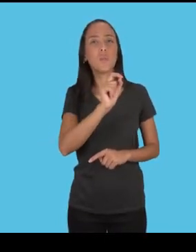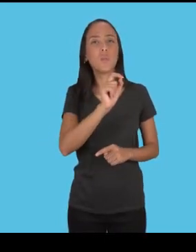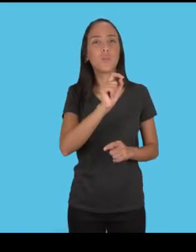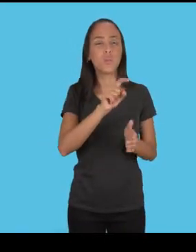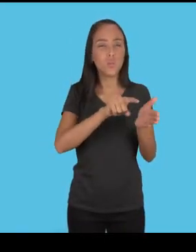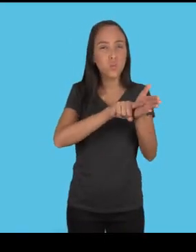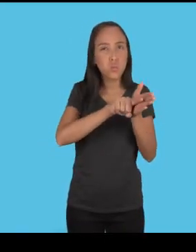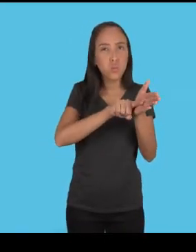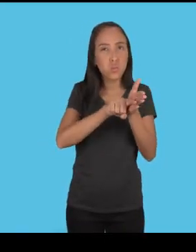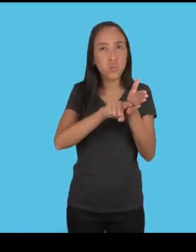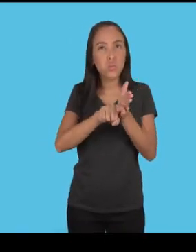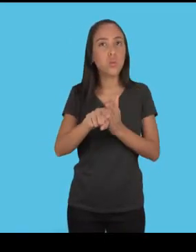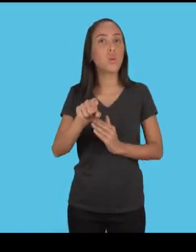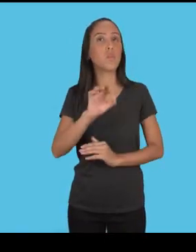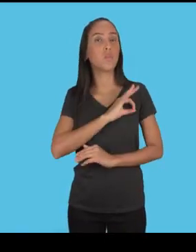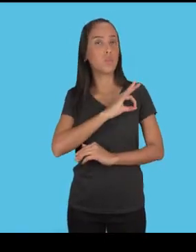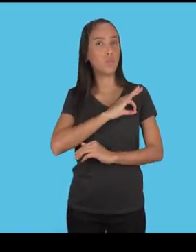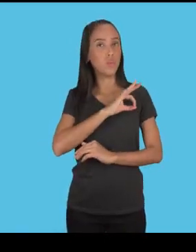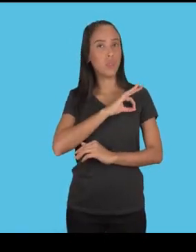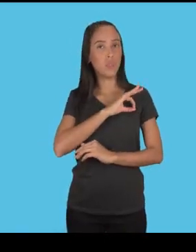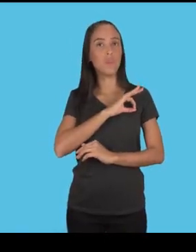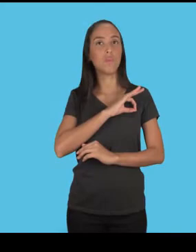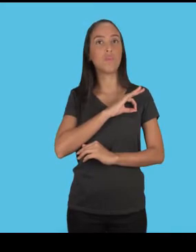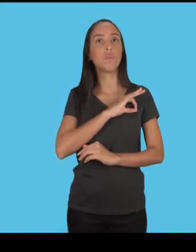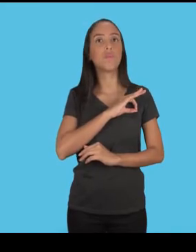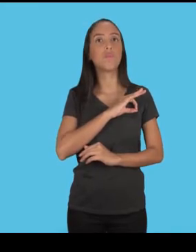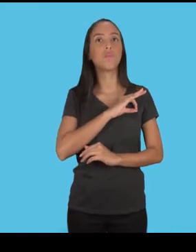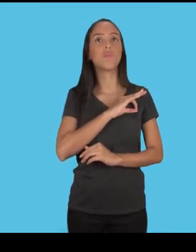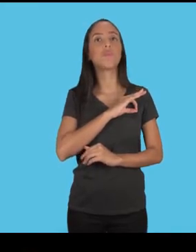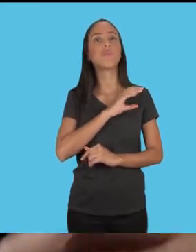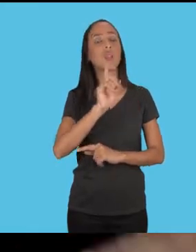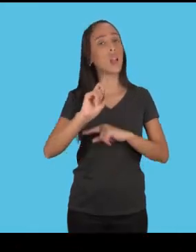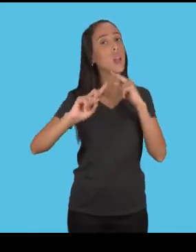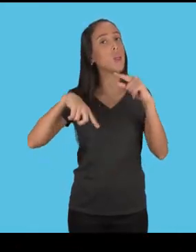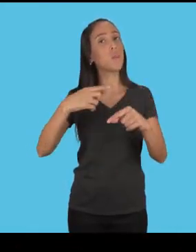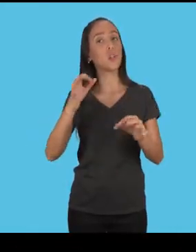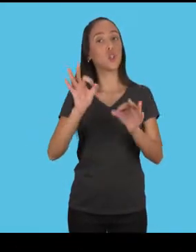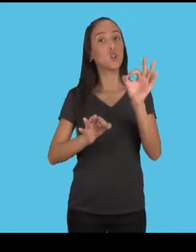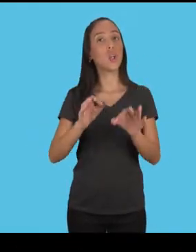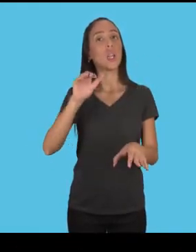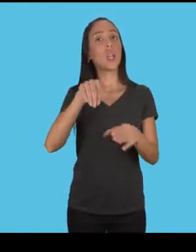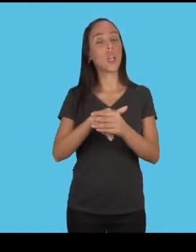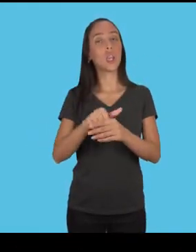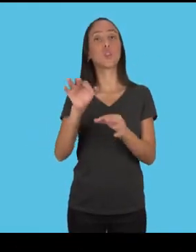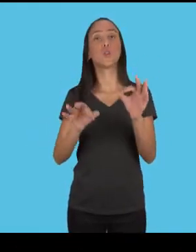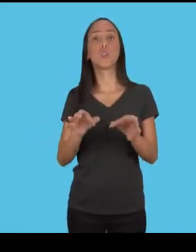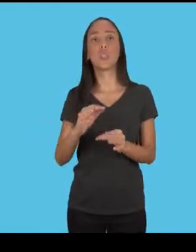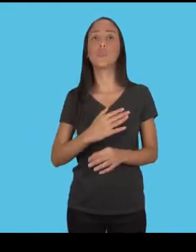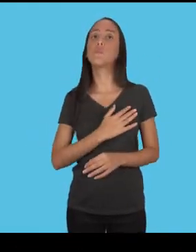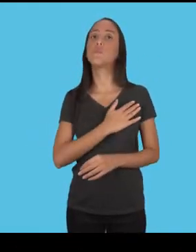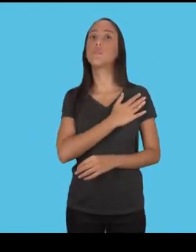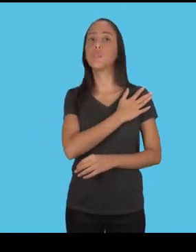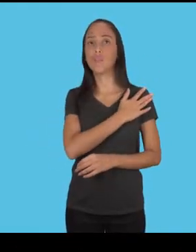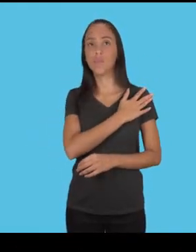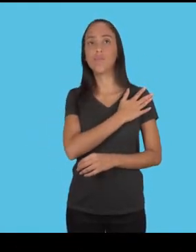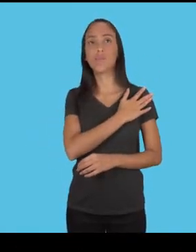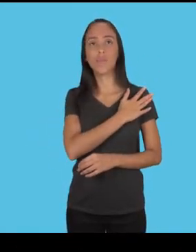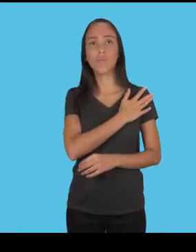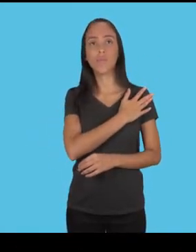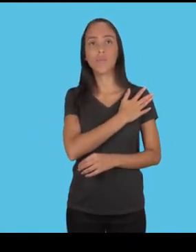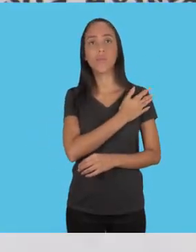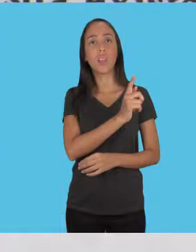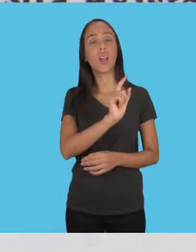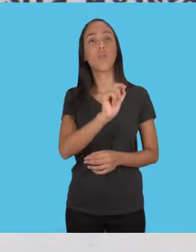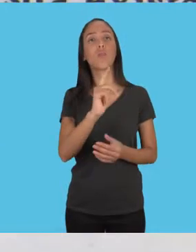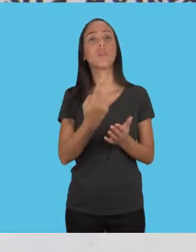para o inquérito policial militar e depois o julgamento na Justiça Militar foi uma